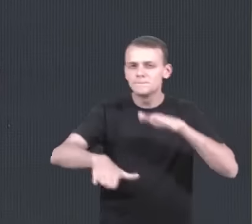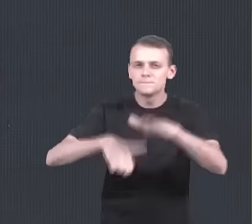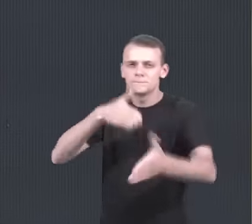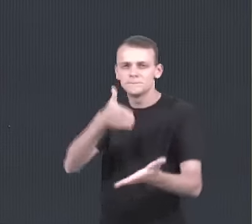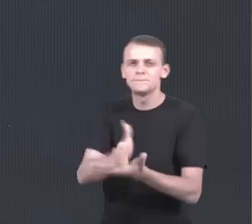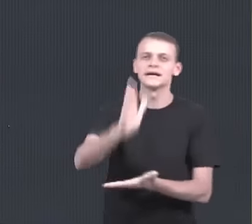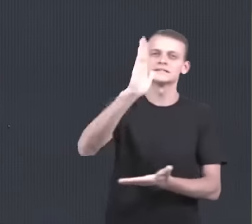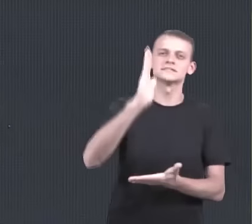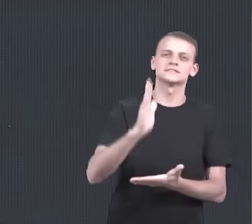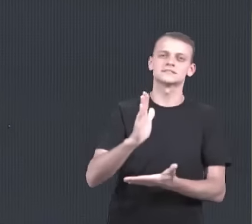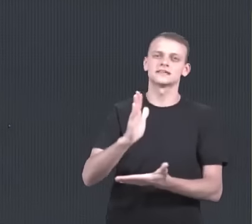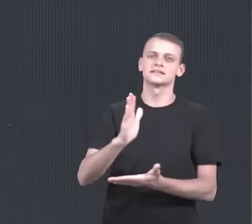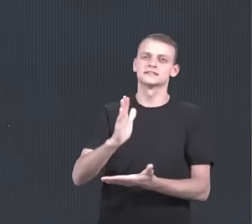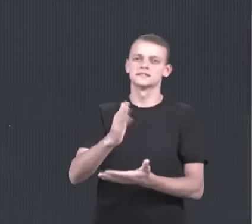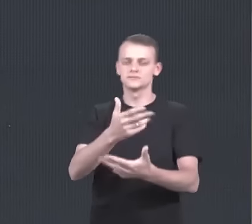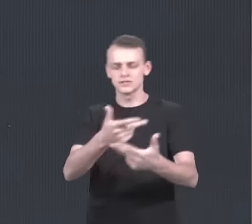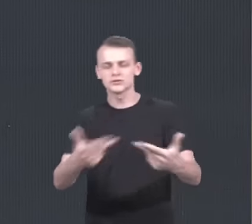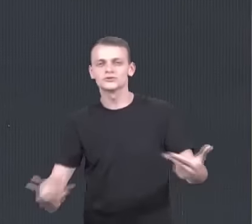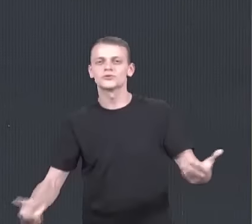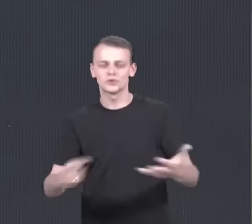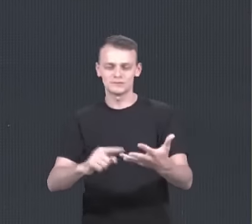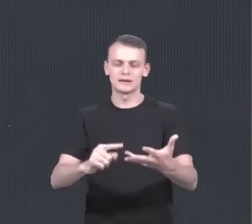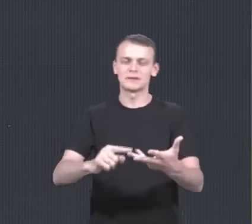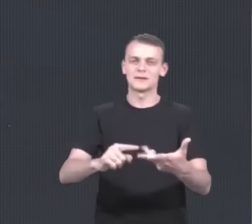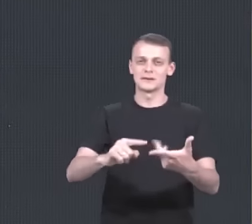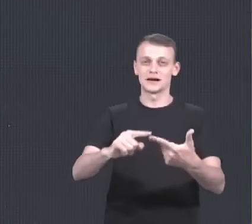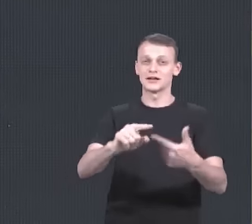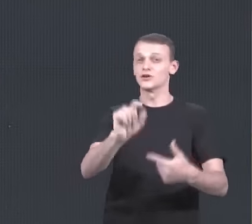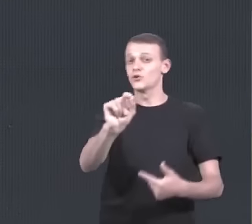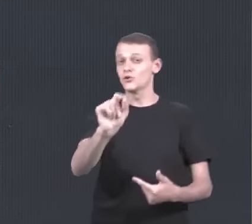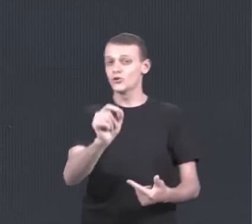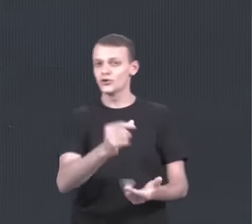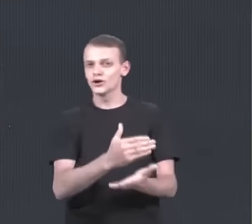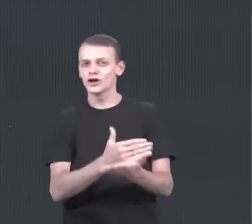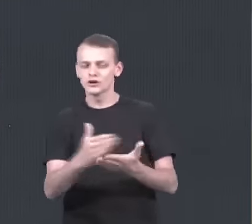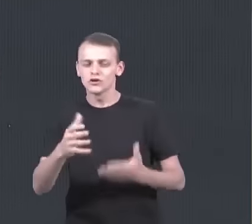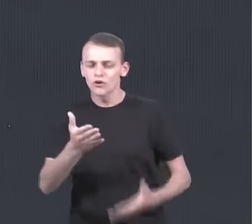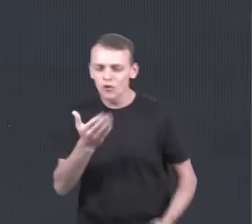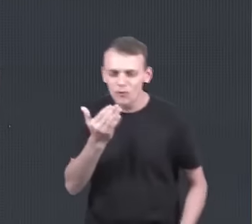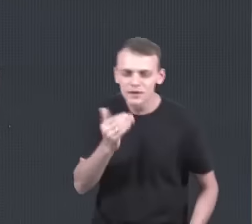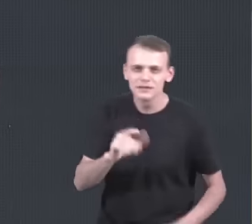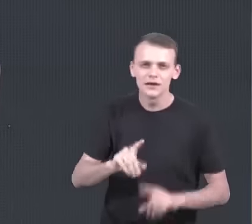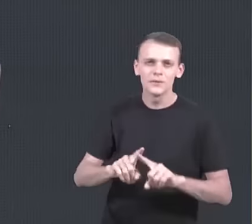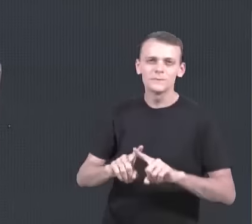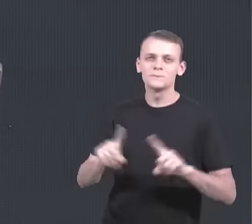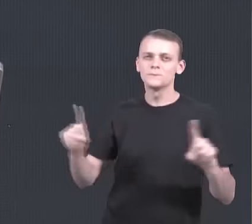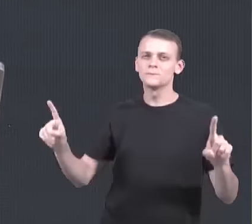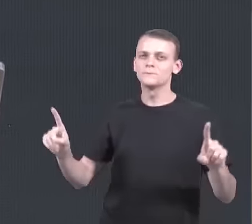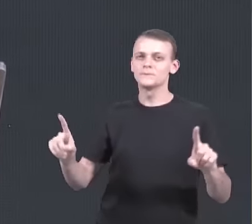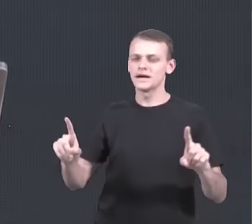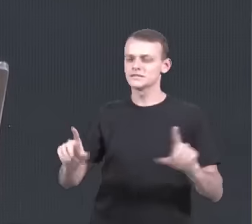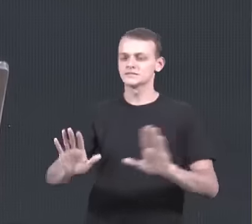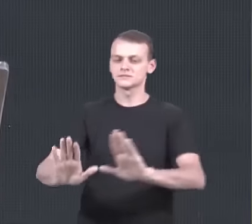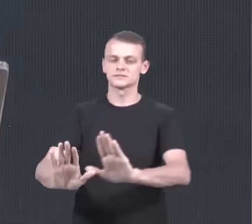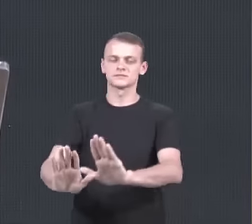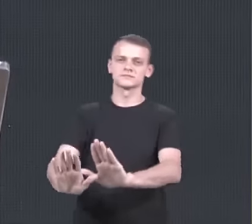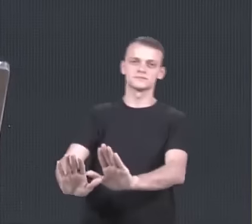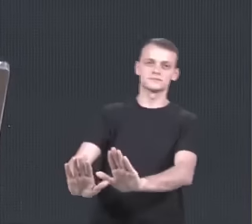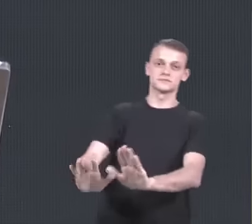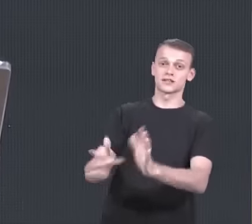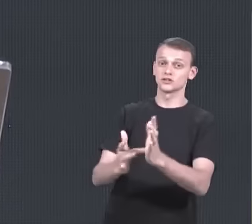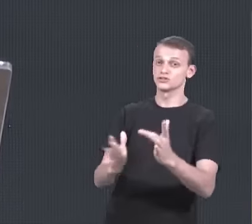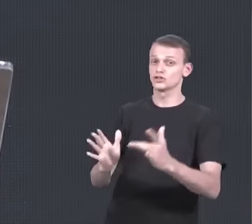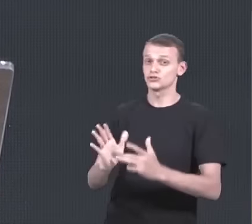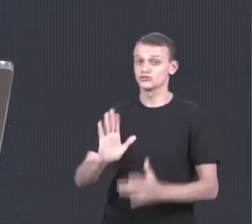pela proposta, pela mesa preparada do diabo, a fim de que ele comesse seus manjares, mas ao não ceder ao inimigo,